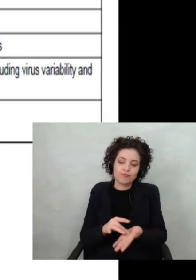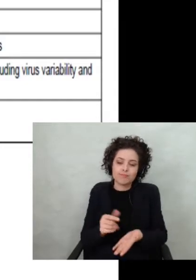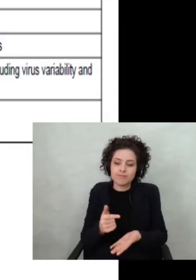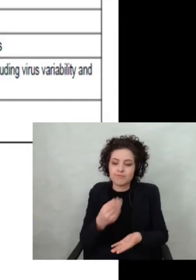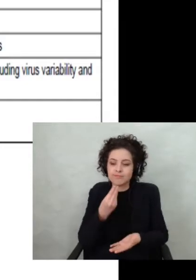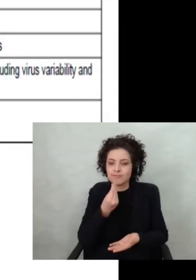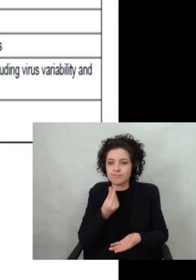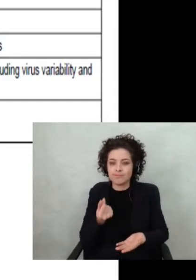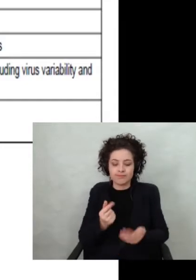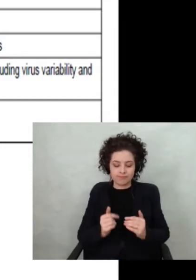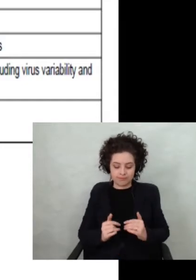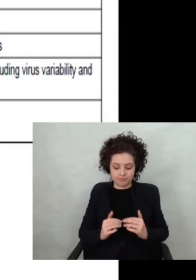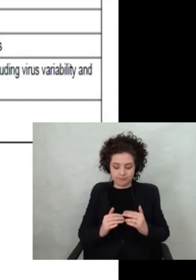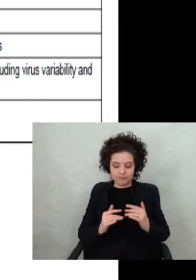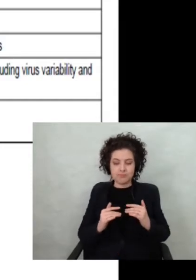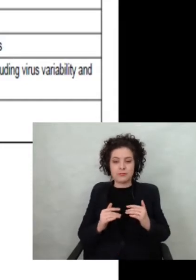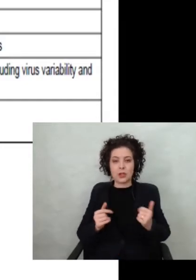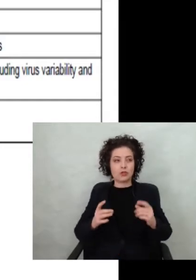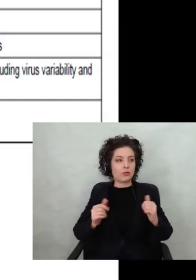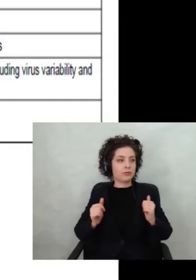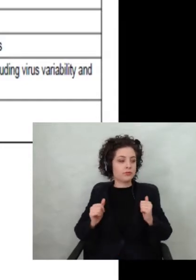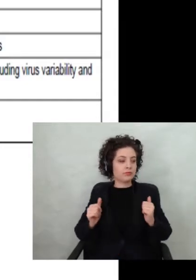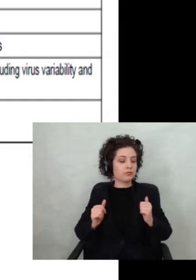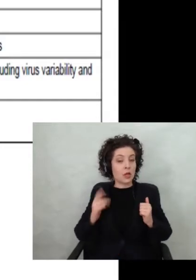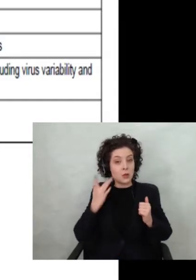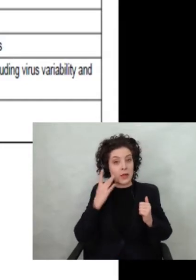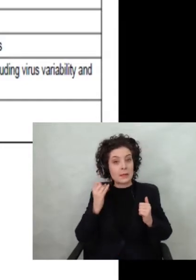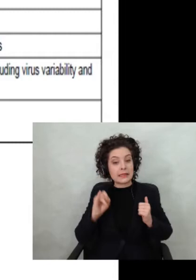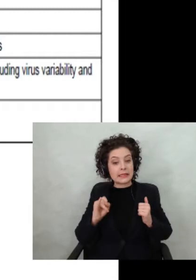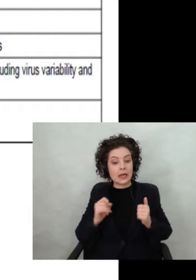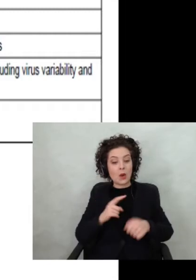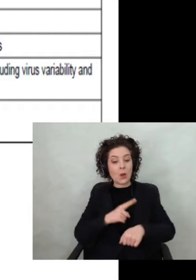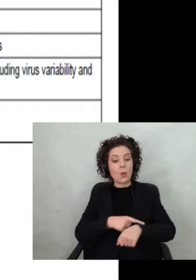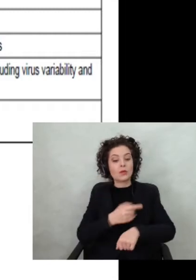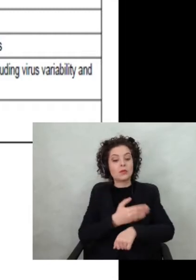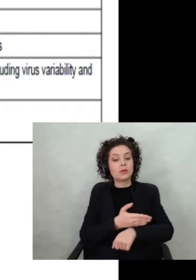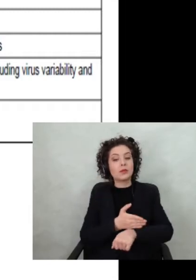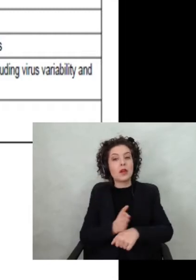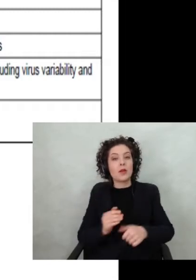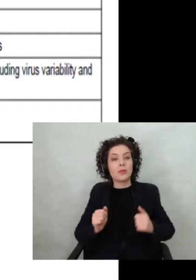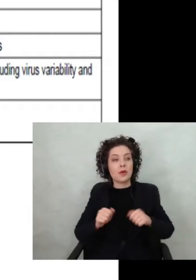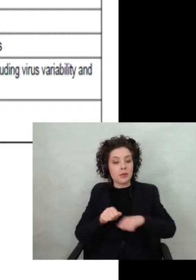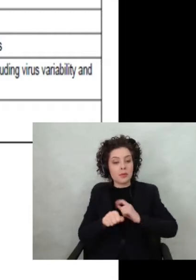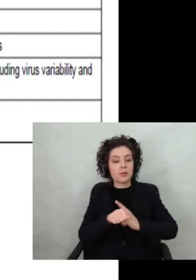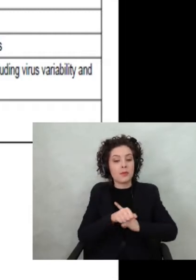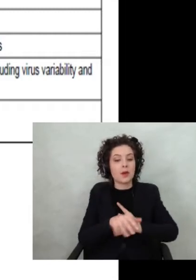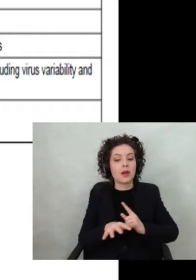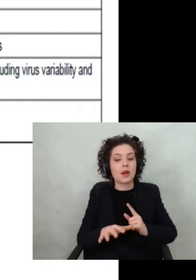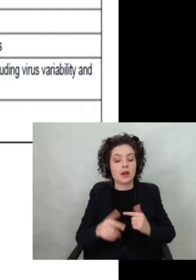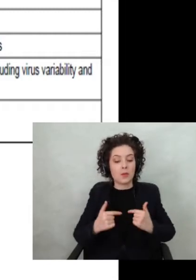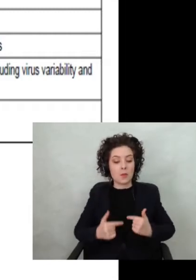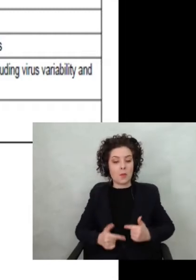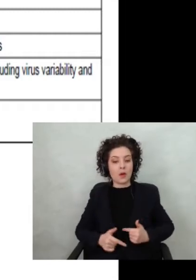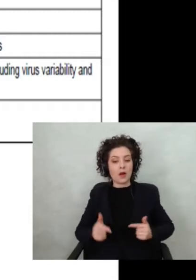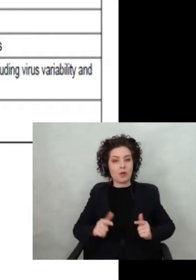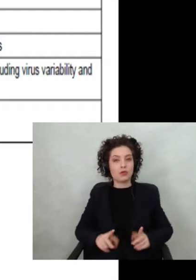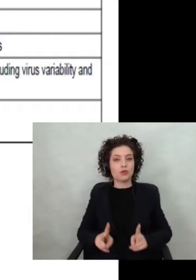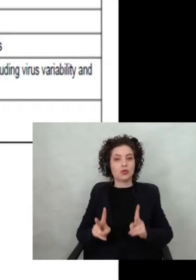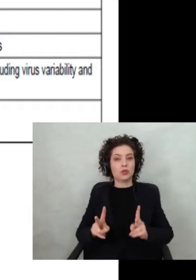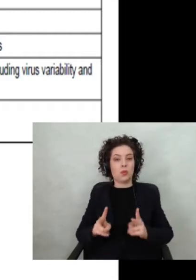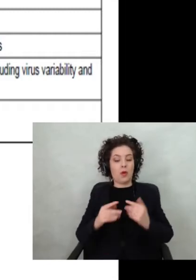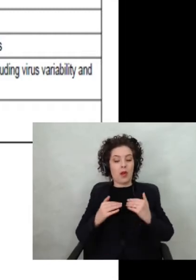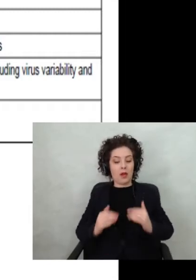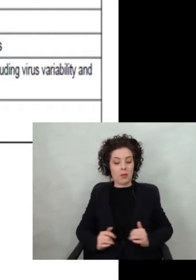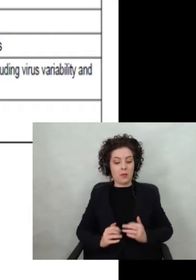passiva, portanto, a gente não sabe quanto tempo esses pacientes permaneceriam com essa ação desses anticorpos,